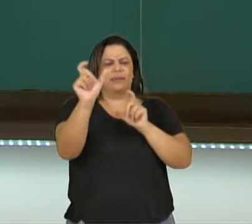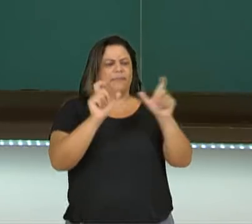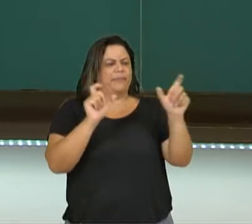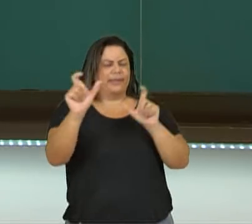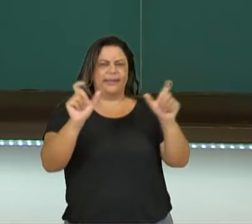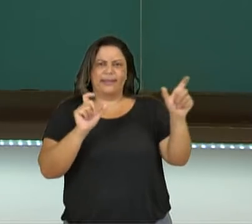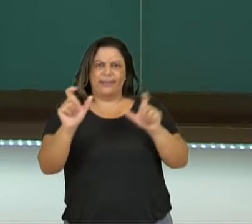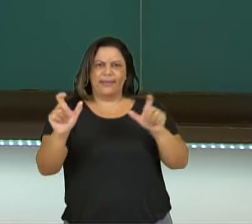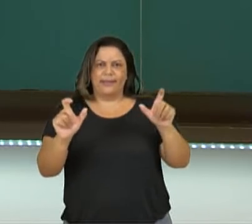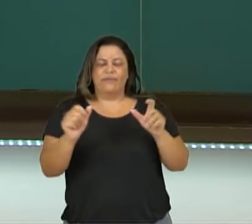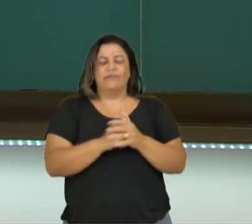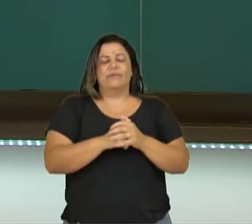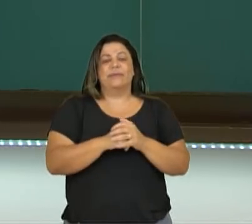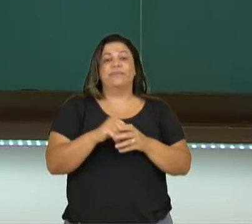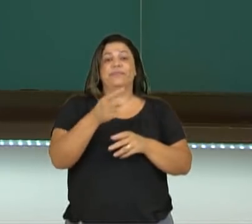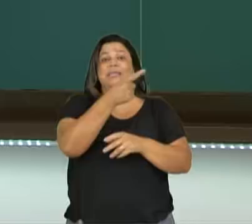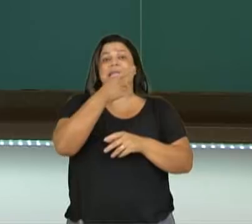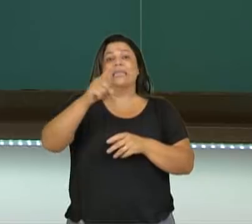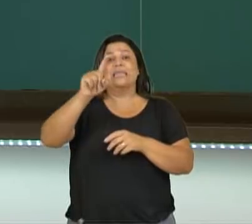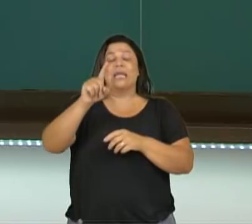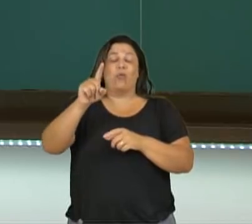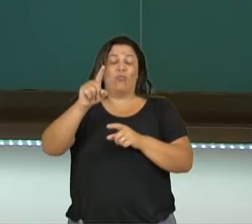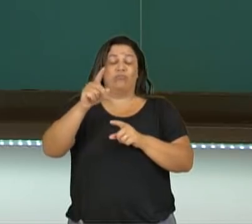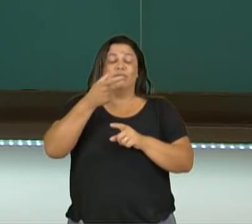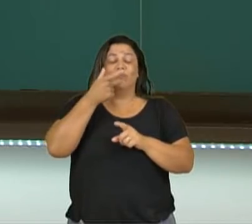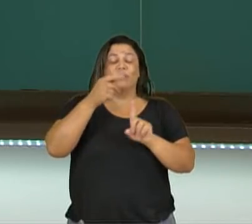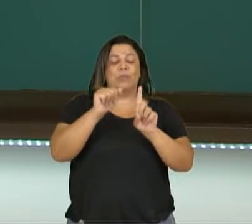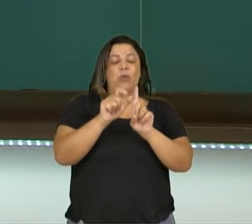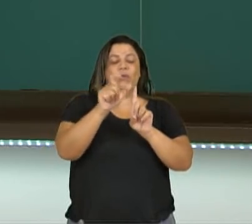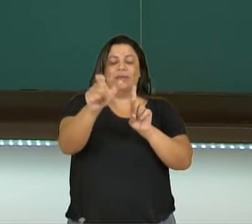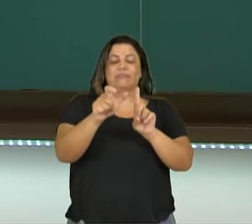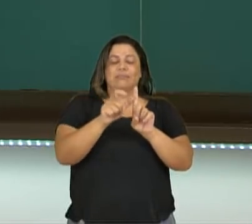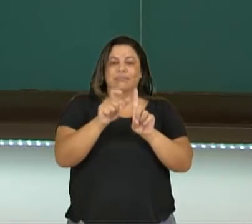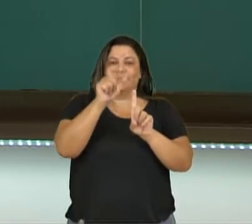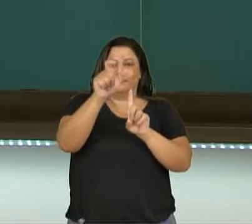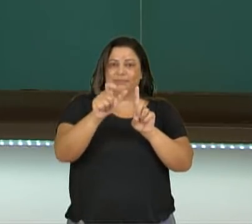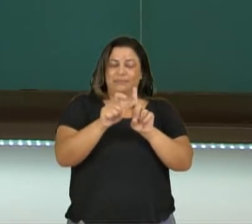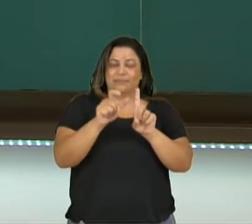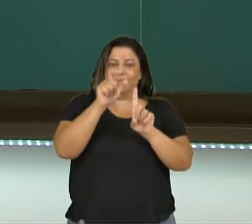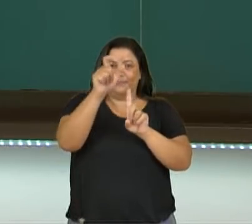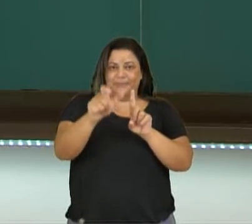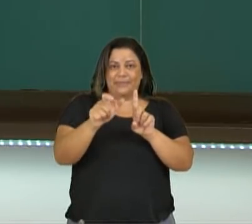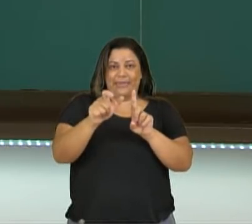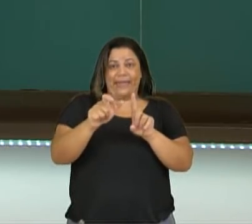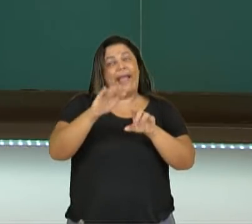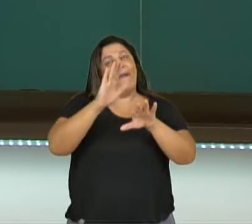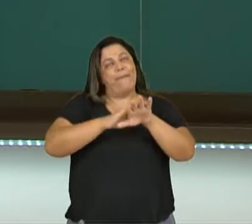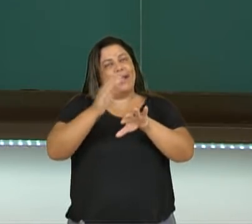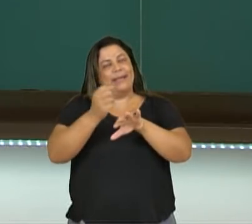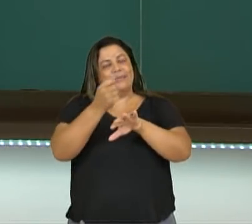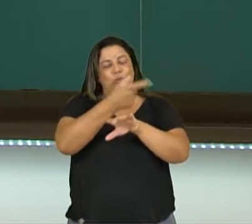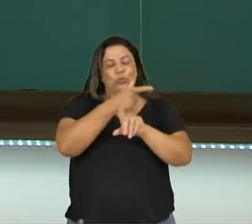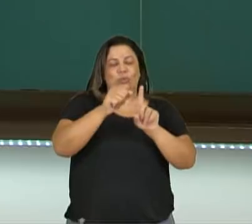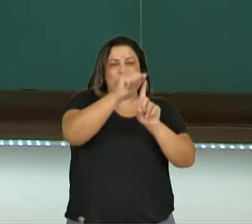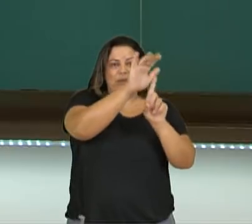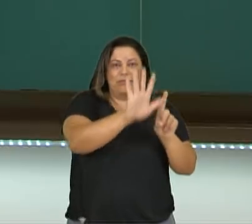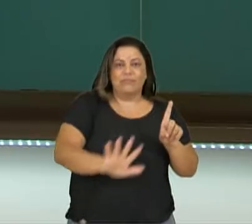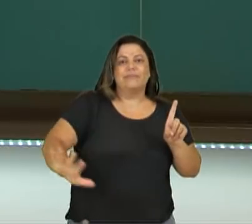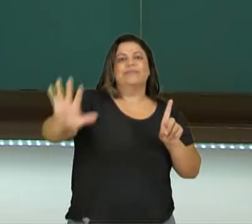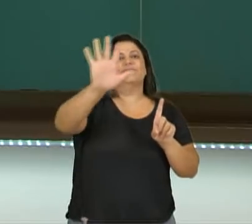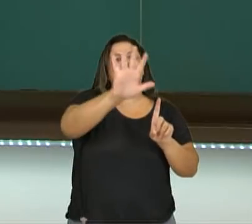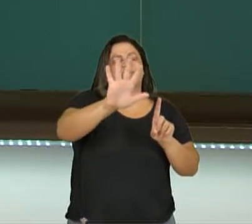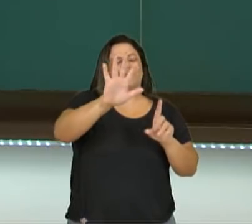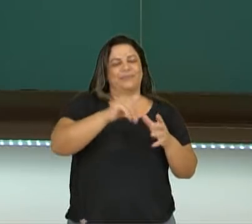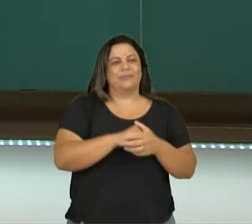linguagem não verbal é predominante, prepondera sobre a linguagem verbal. Então, nesse caso, a gente tem